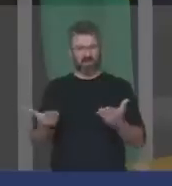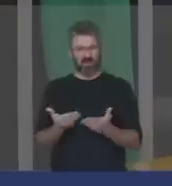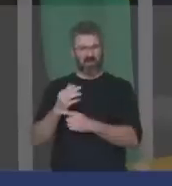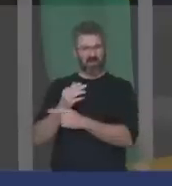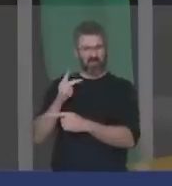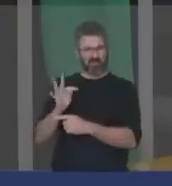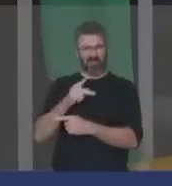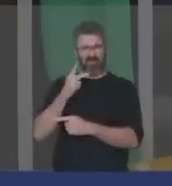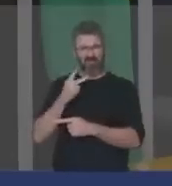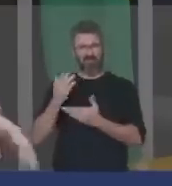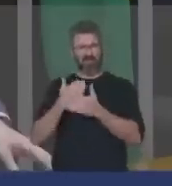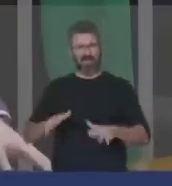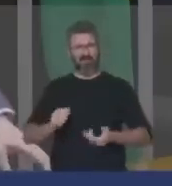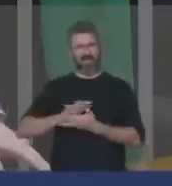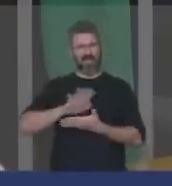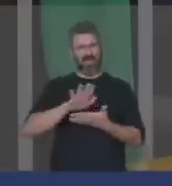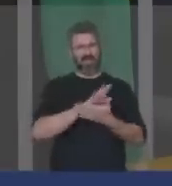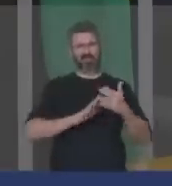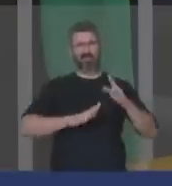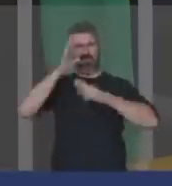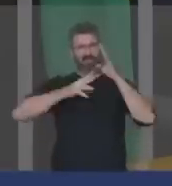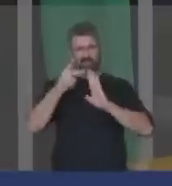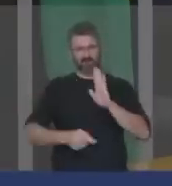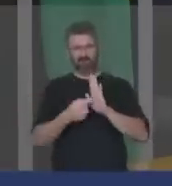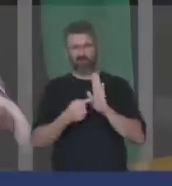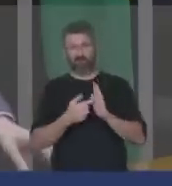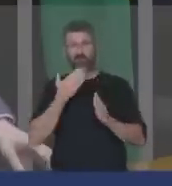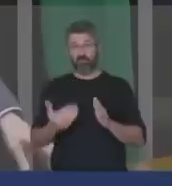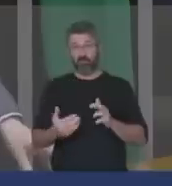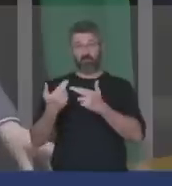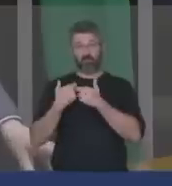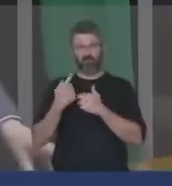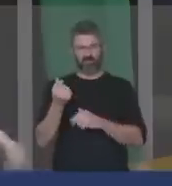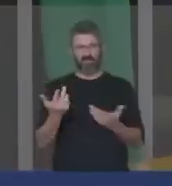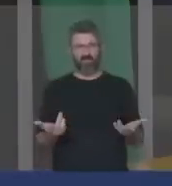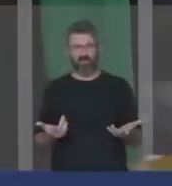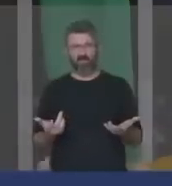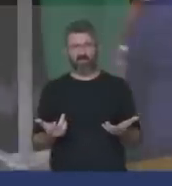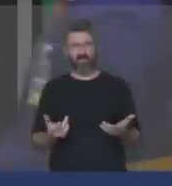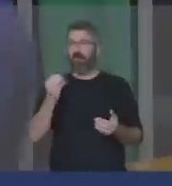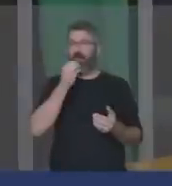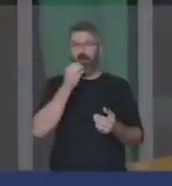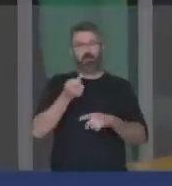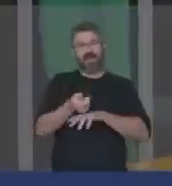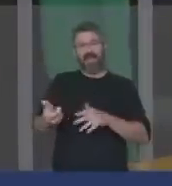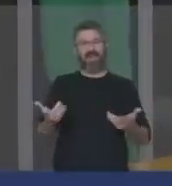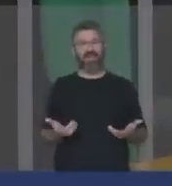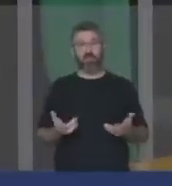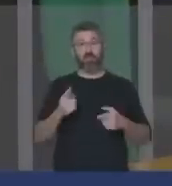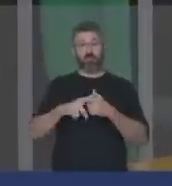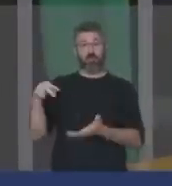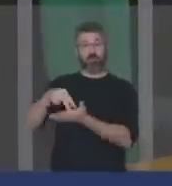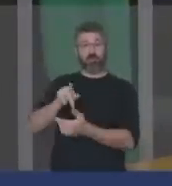para dizer que é para acabar com a gastança desenfreada desse projeto e para ser a favor de responsabilidade fiscal? É óbvio que é um engodo. Quando na tribuna